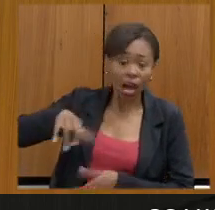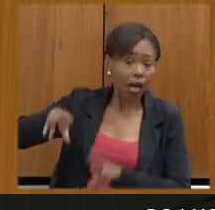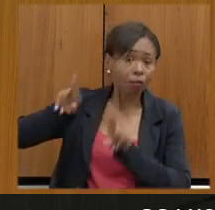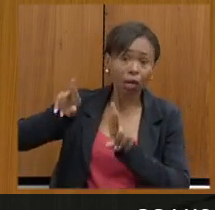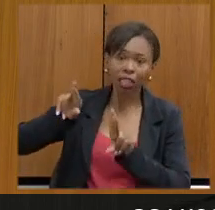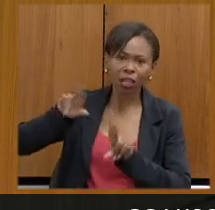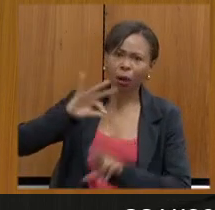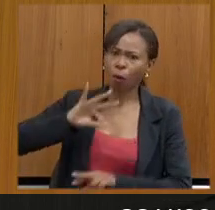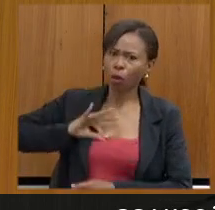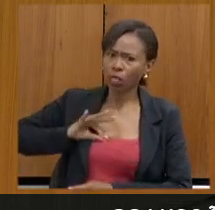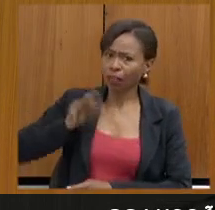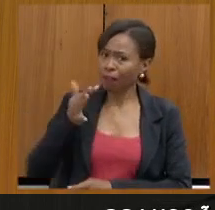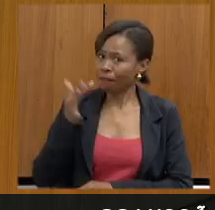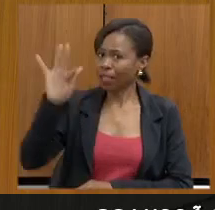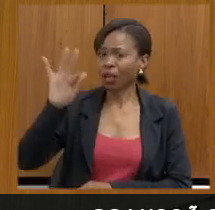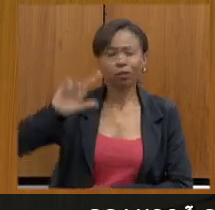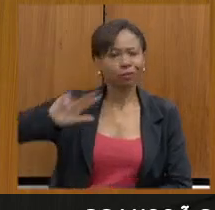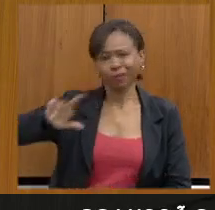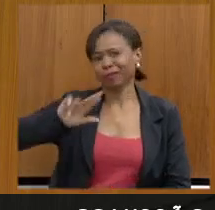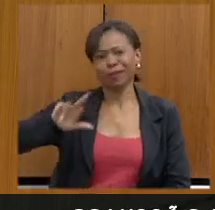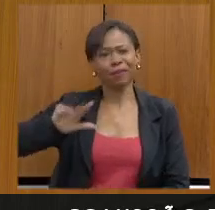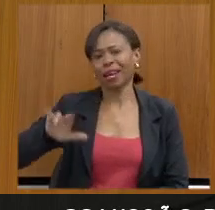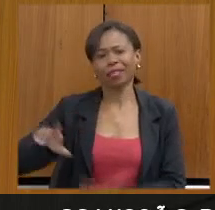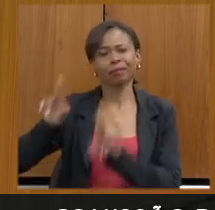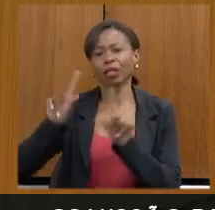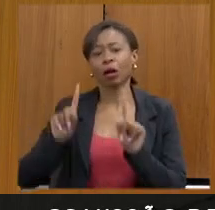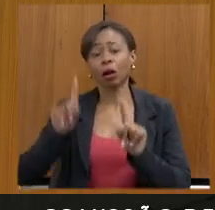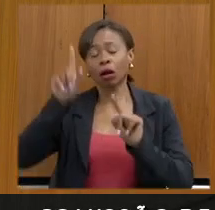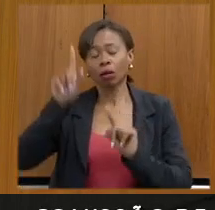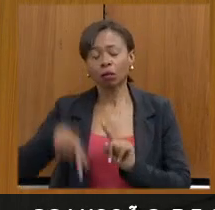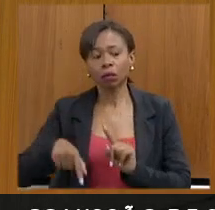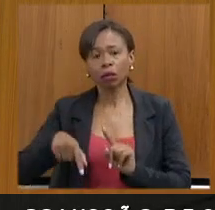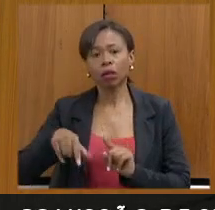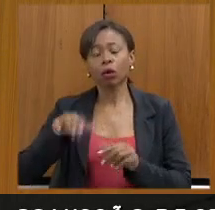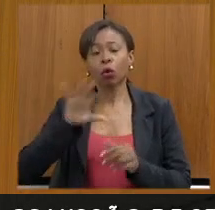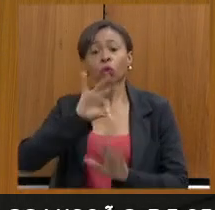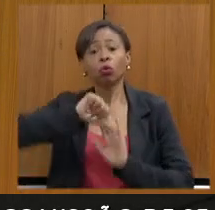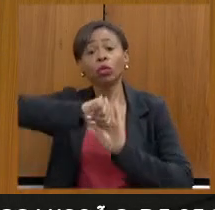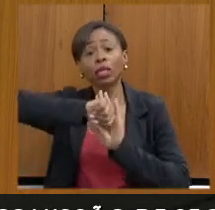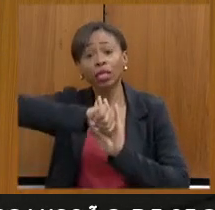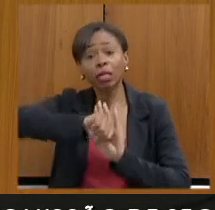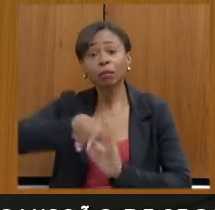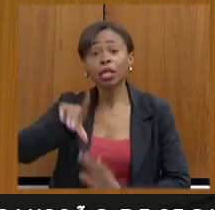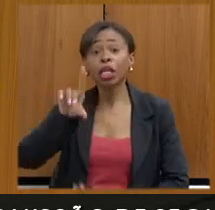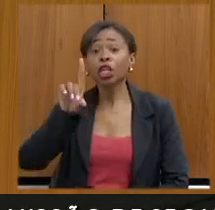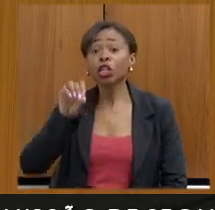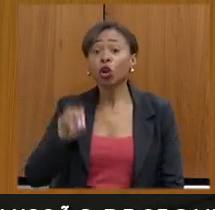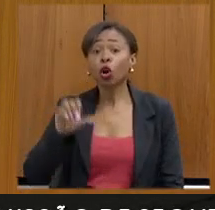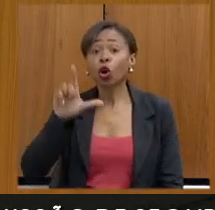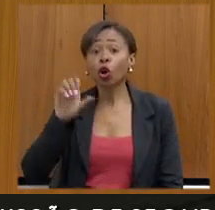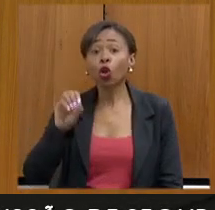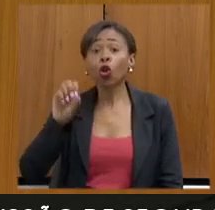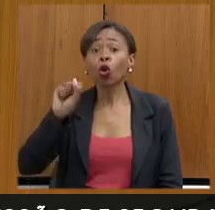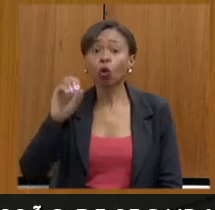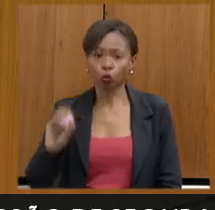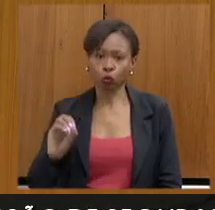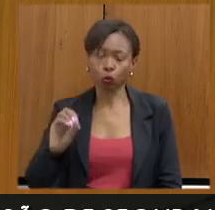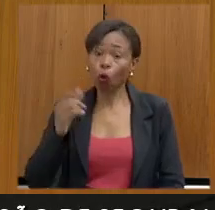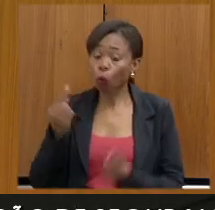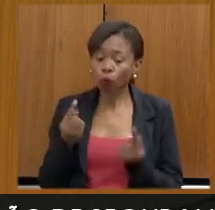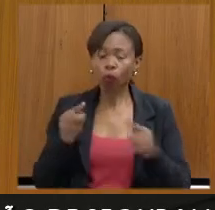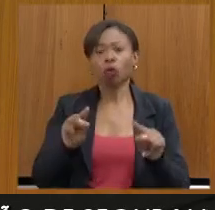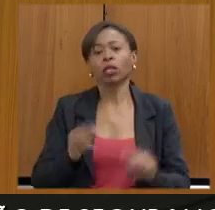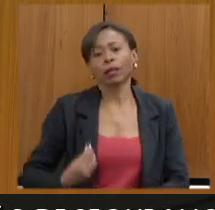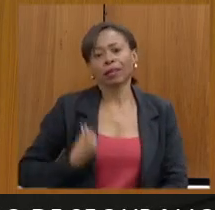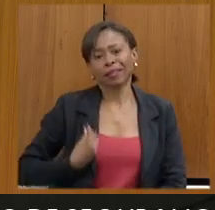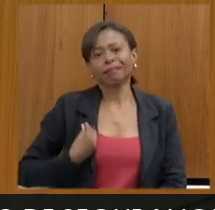federais envolvidos também e é um crime doloso contra a vida que está previsto na legislação Aí sim isso